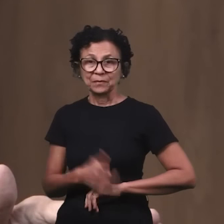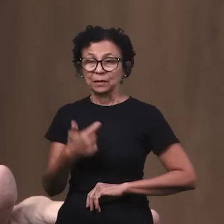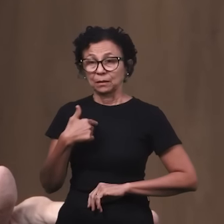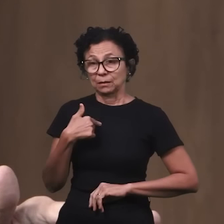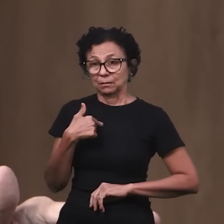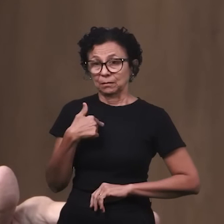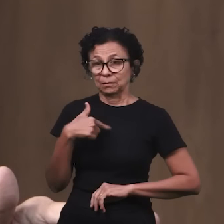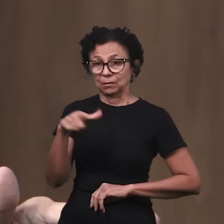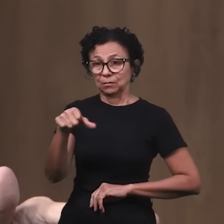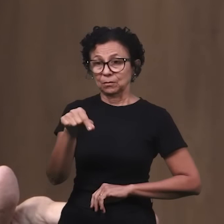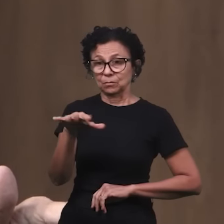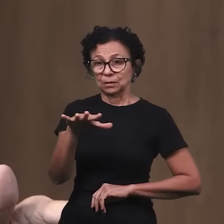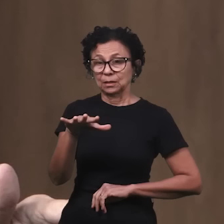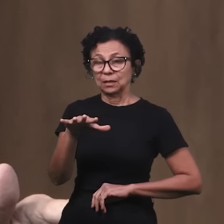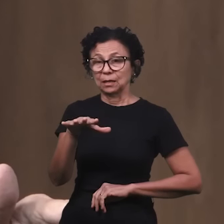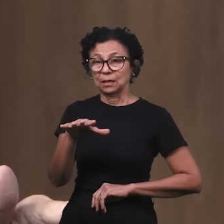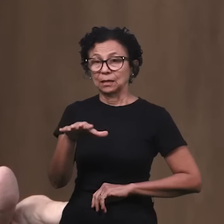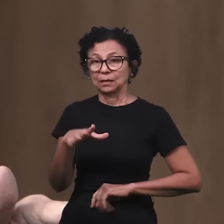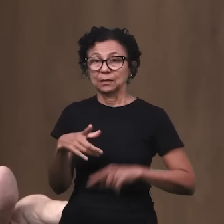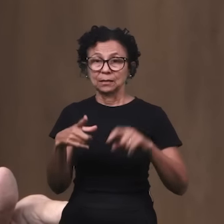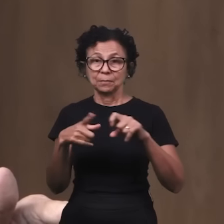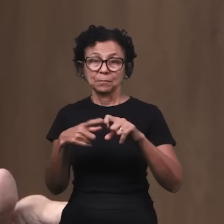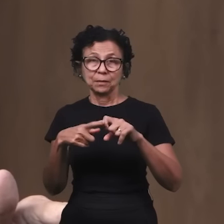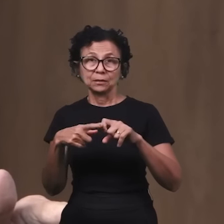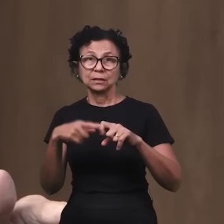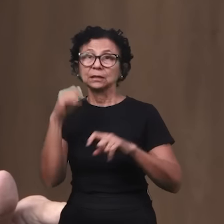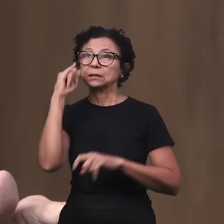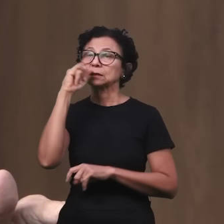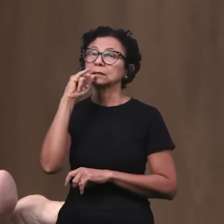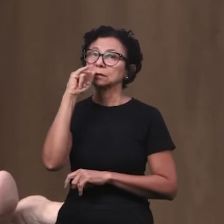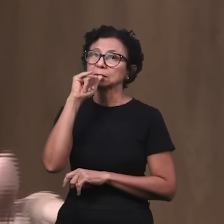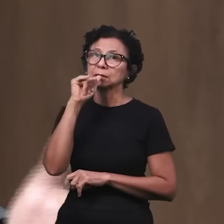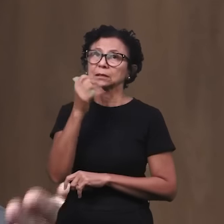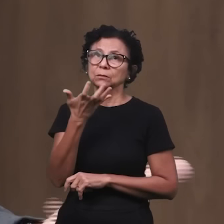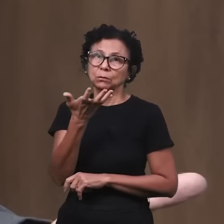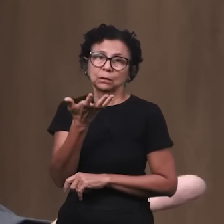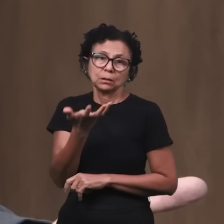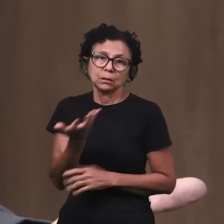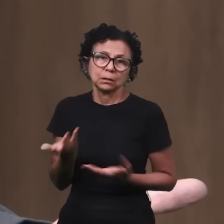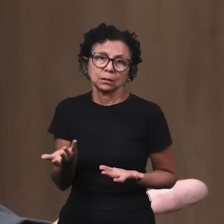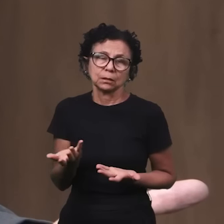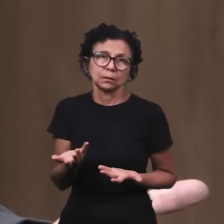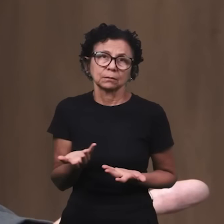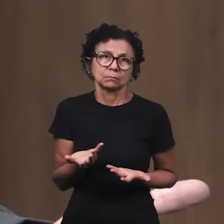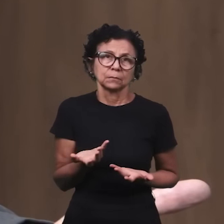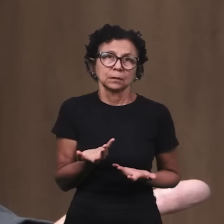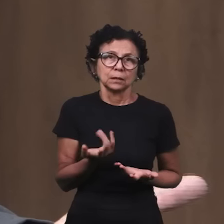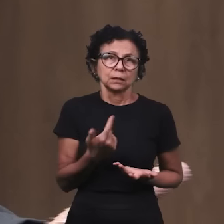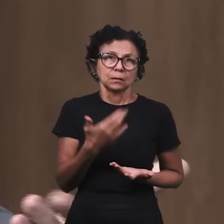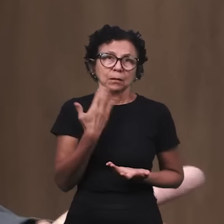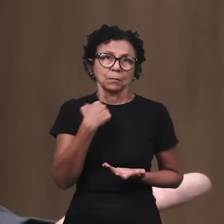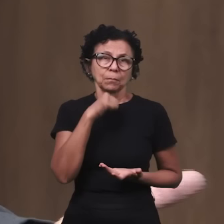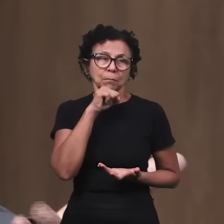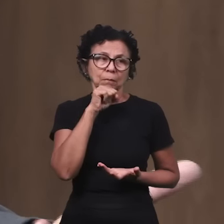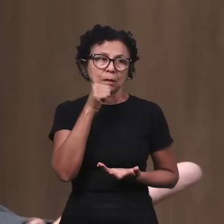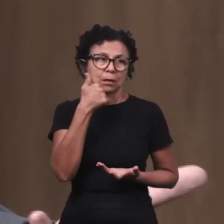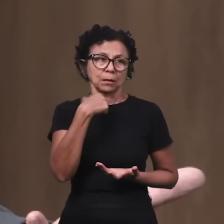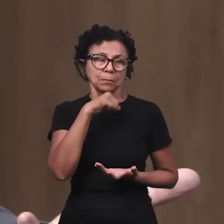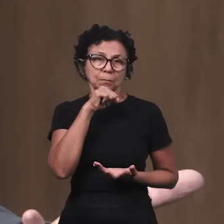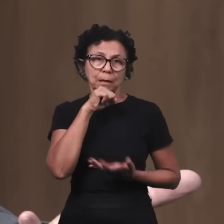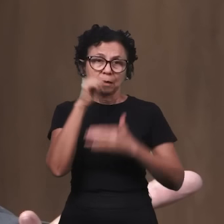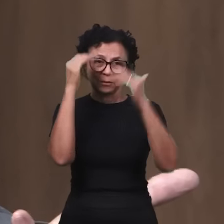a medicina. E então o meu desejo era fazer medicina, porque eu ia obedecer ao pai e à mãe,